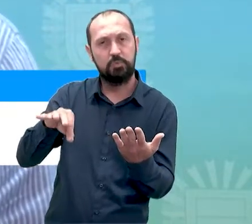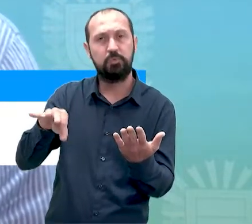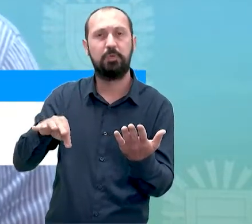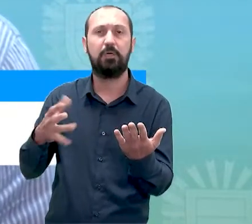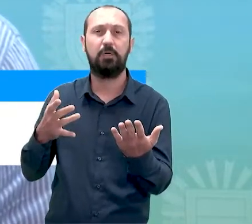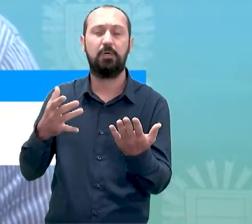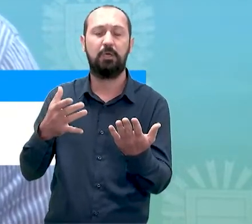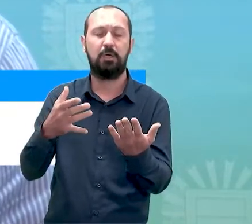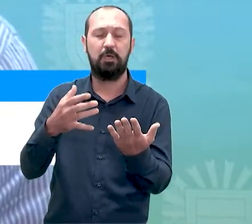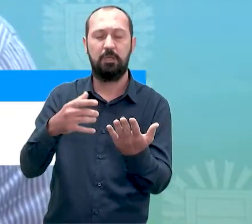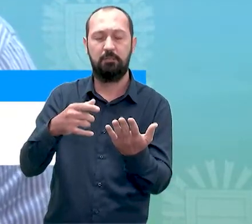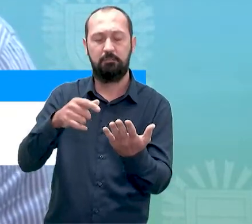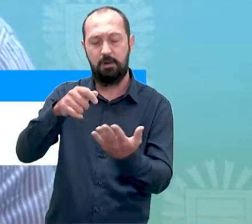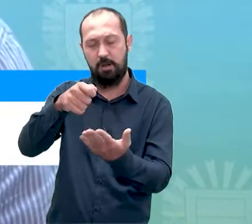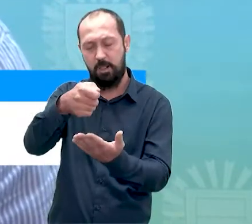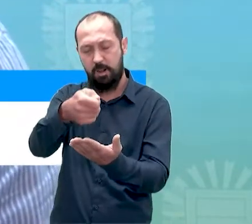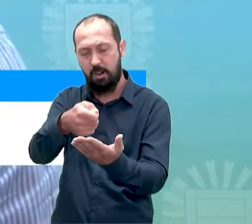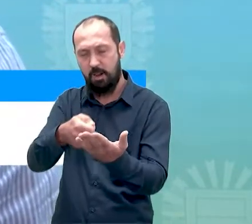concluídas toda